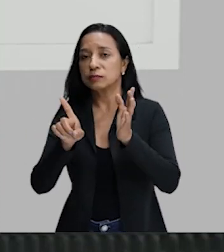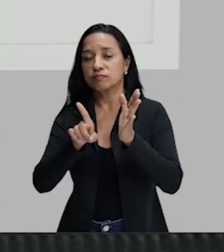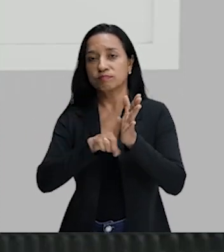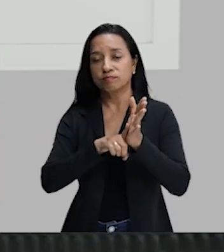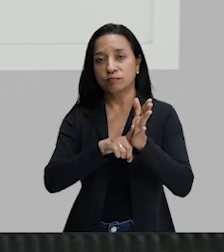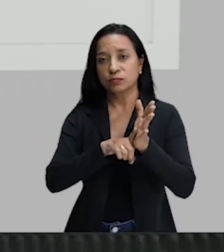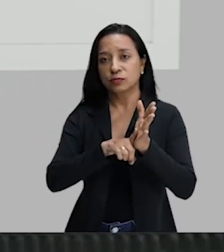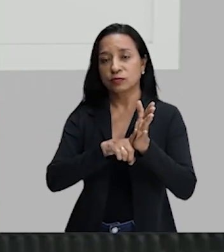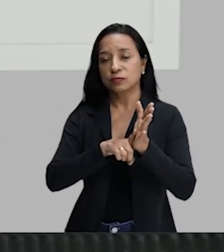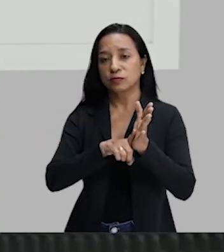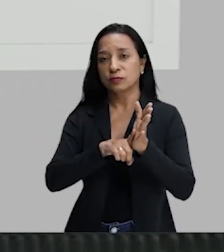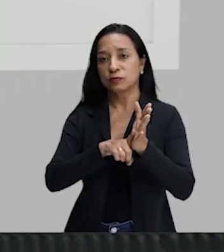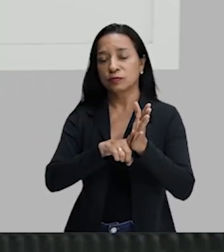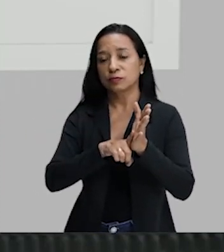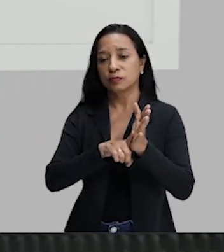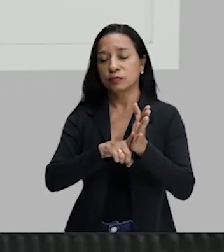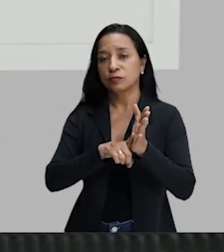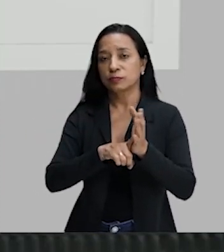x2. Ó.